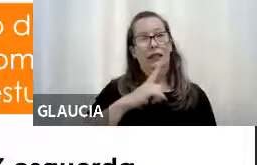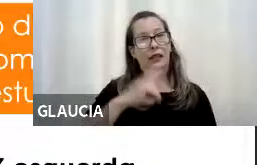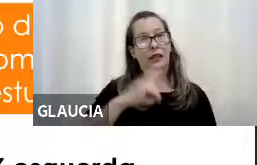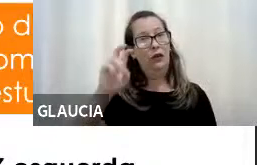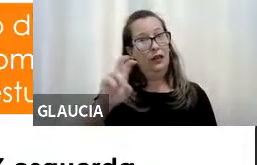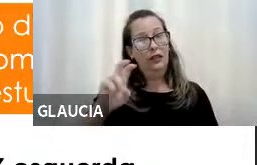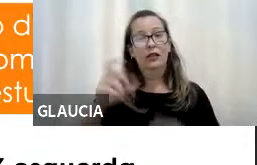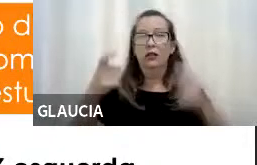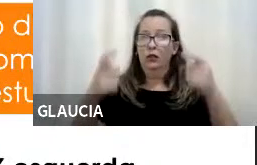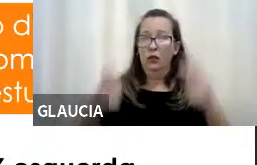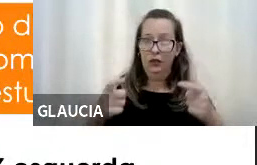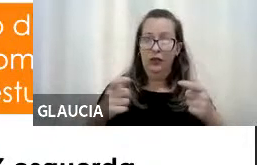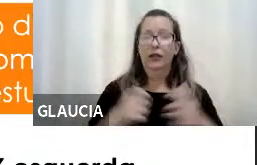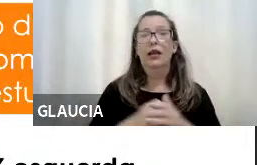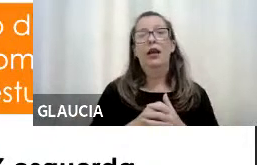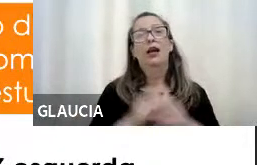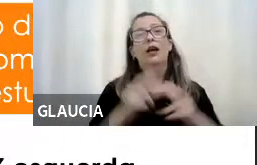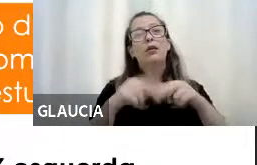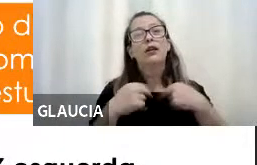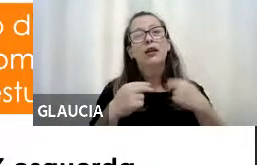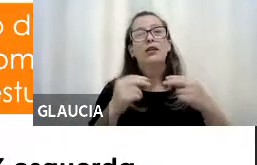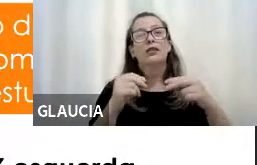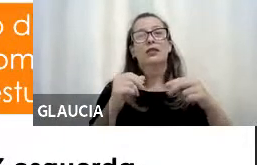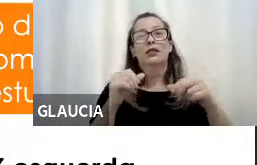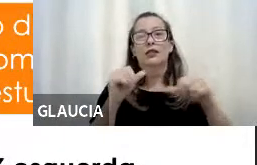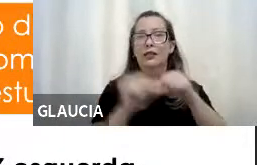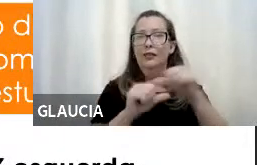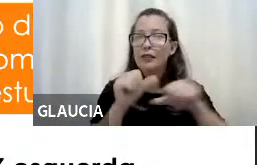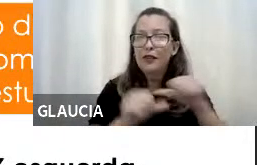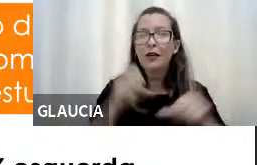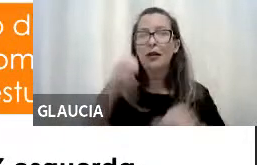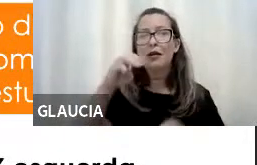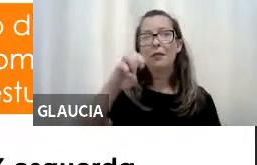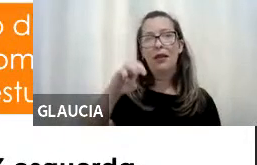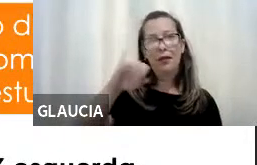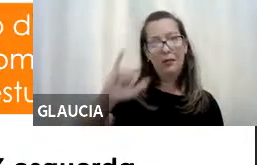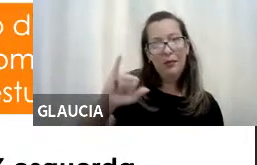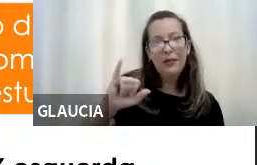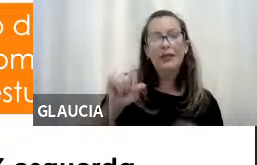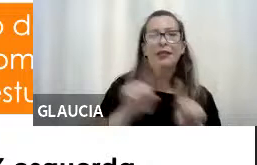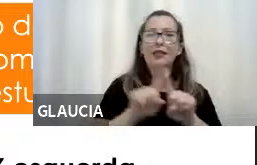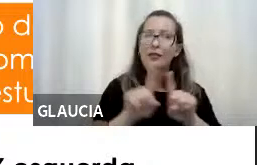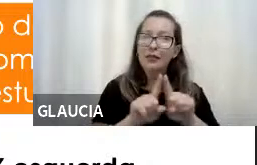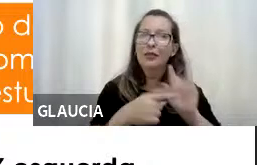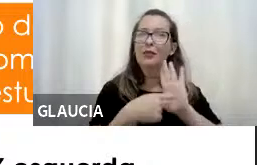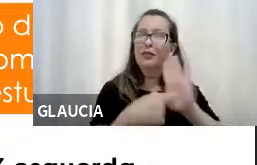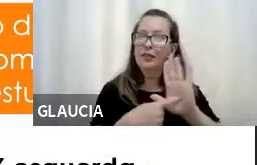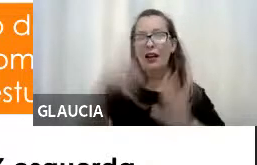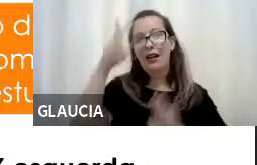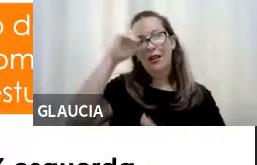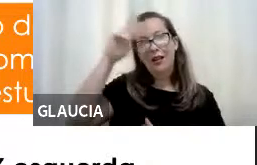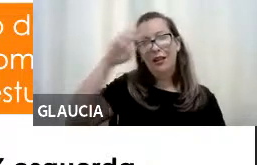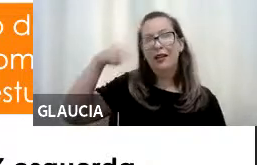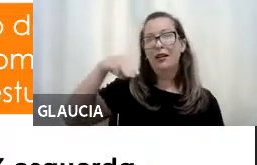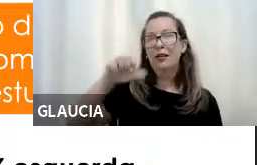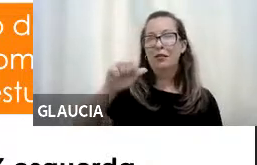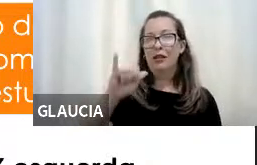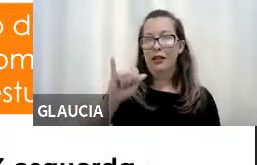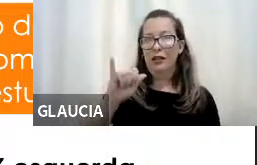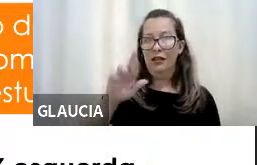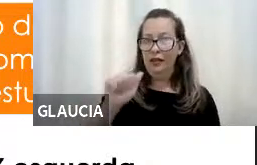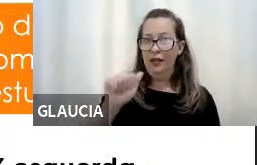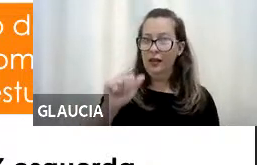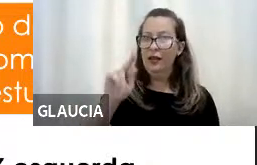né? Após transformar o meme, aquela história da Mayra Pinheiro, né? Então a